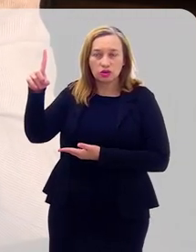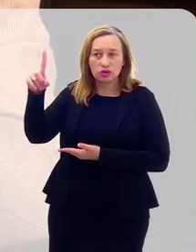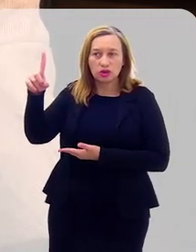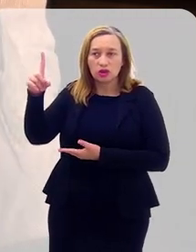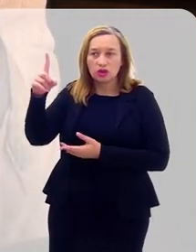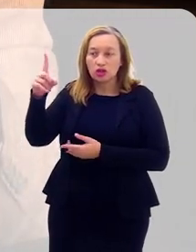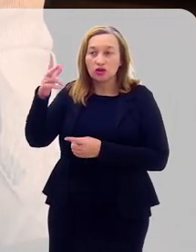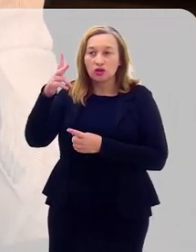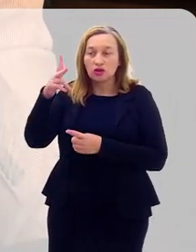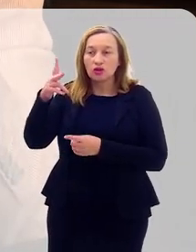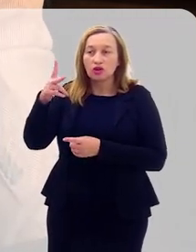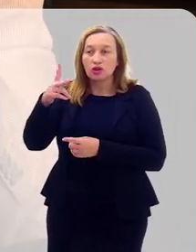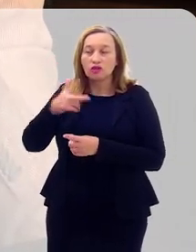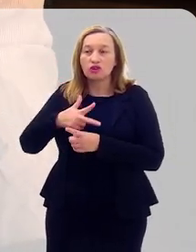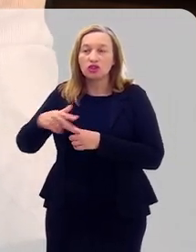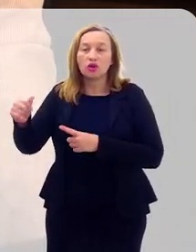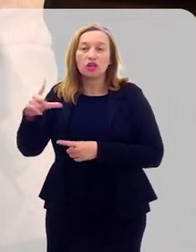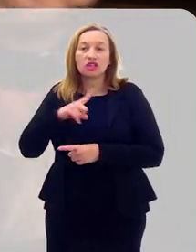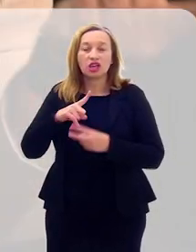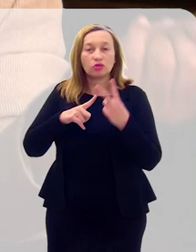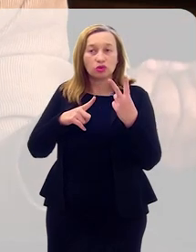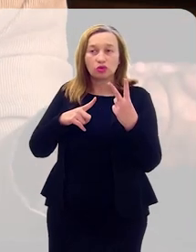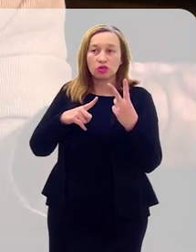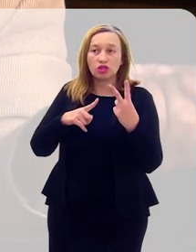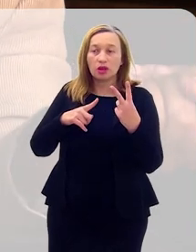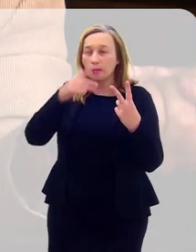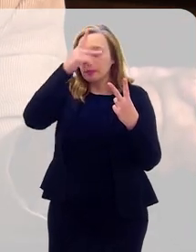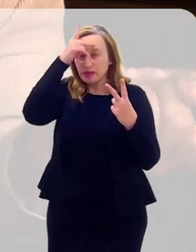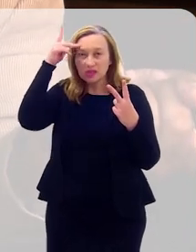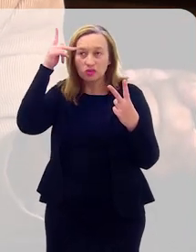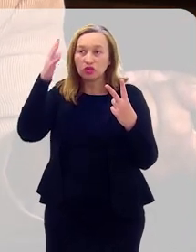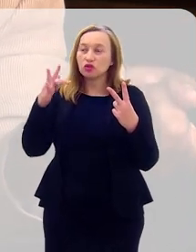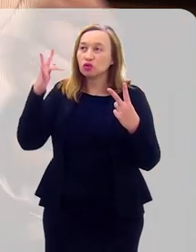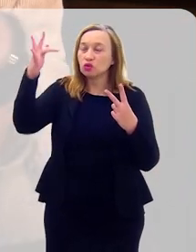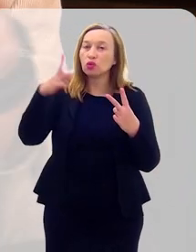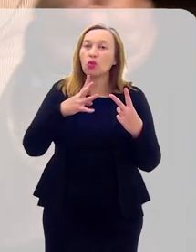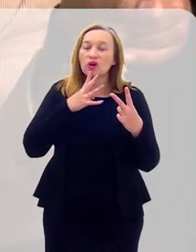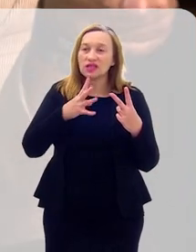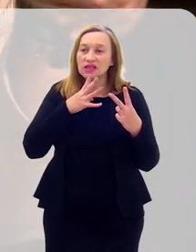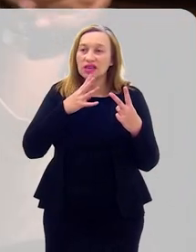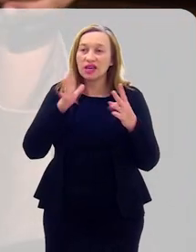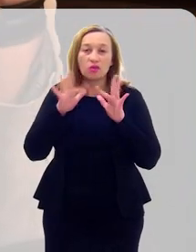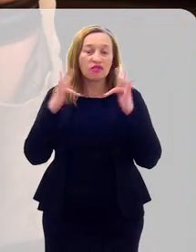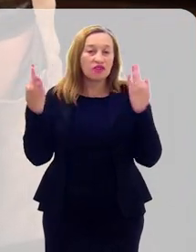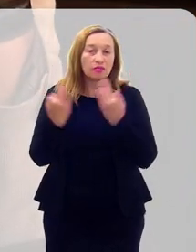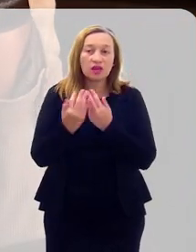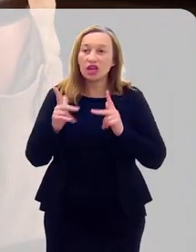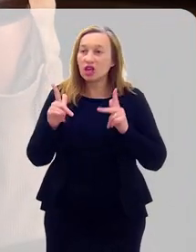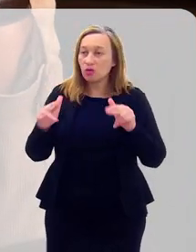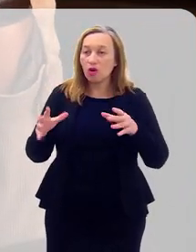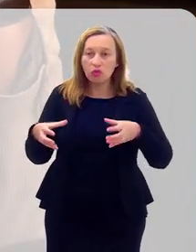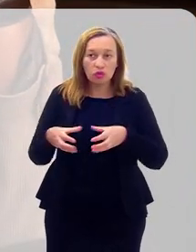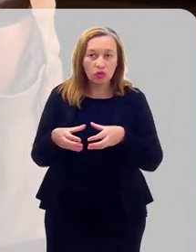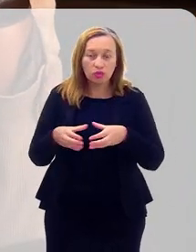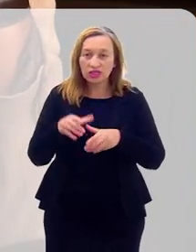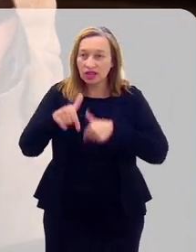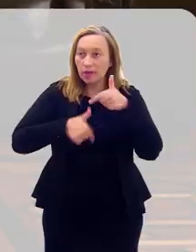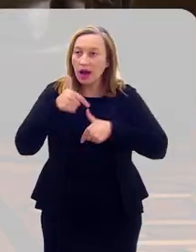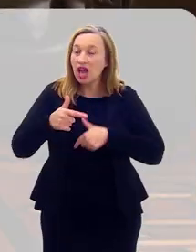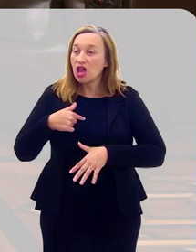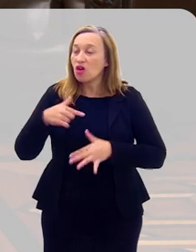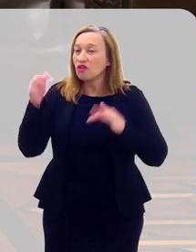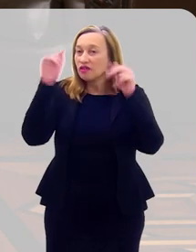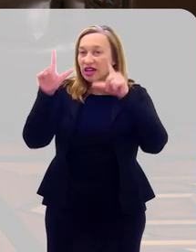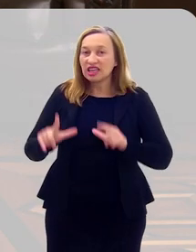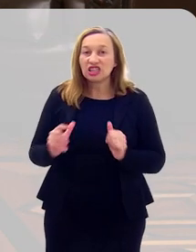ganho duas coisas. Pessoas que vou conhecer no futuro e uma família como essa equipe. Eu fico